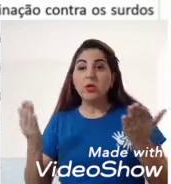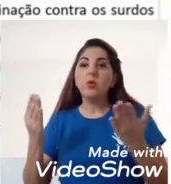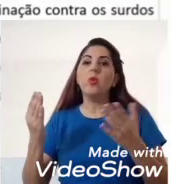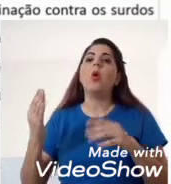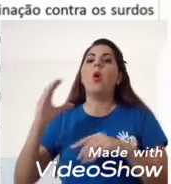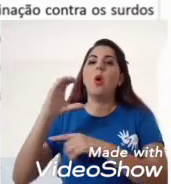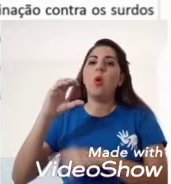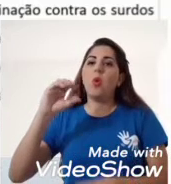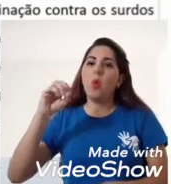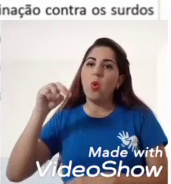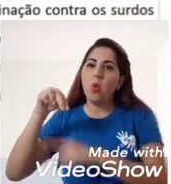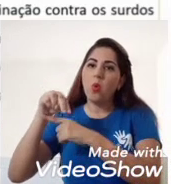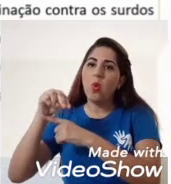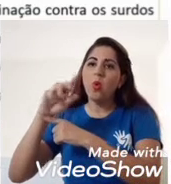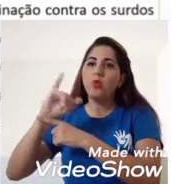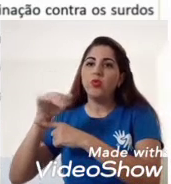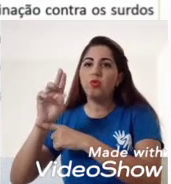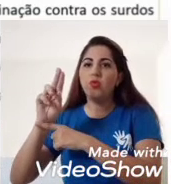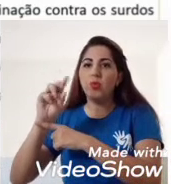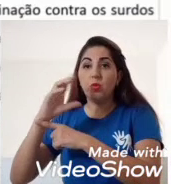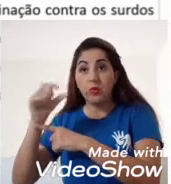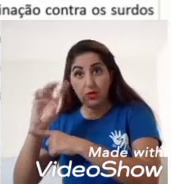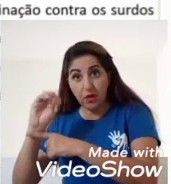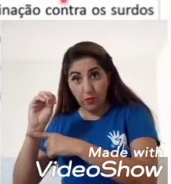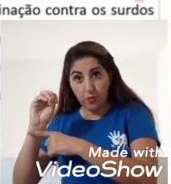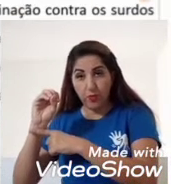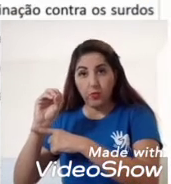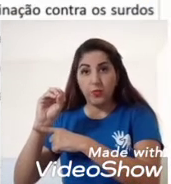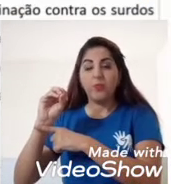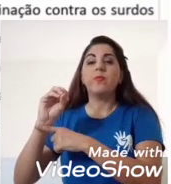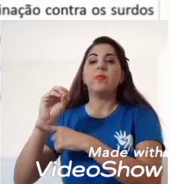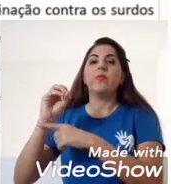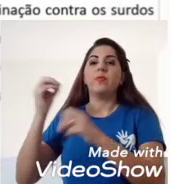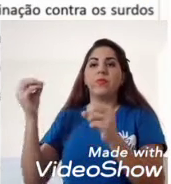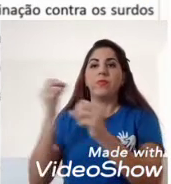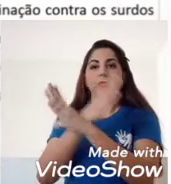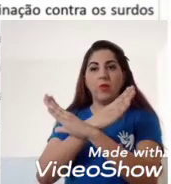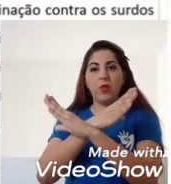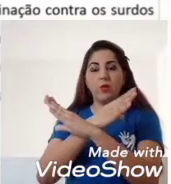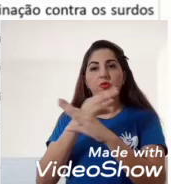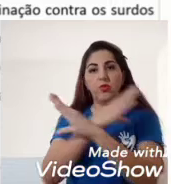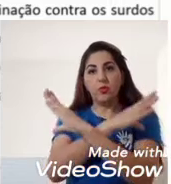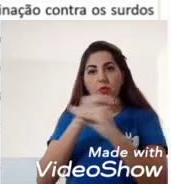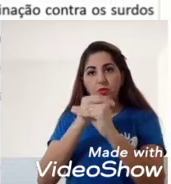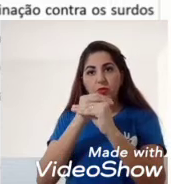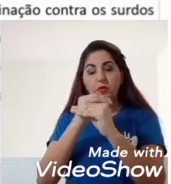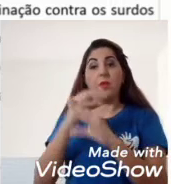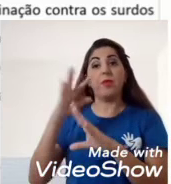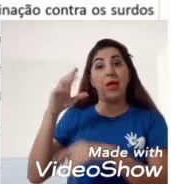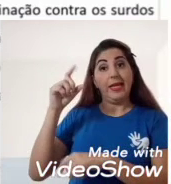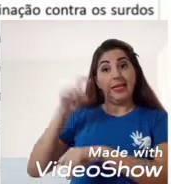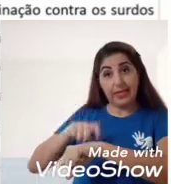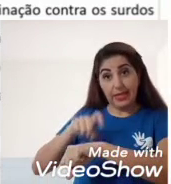que é uma conjunção temporal, mas é bem provável que aqui esteja numa situação de condição, como se ela